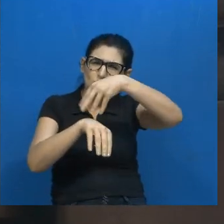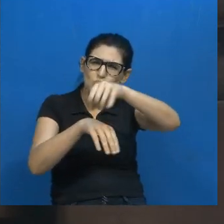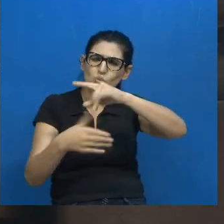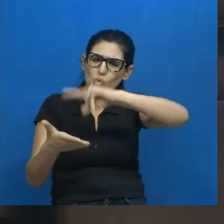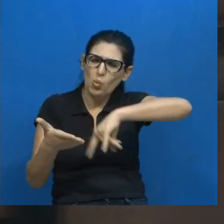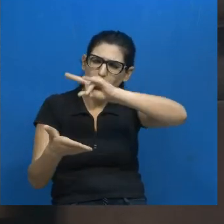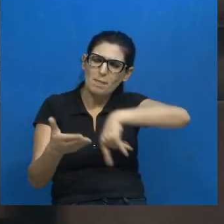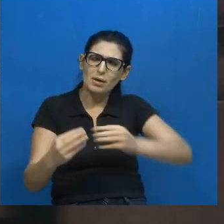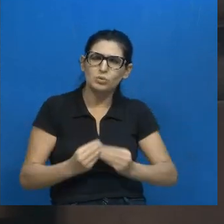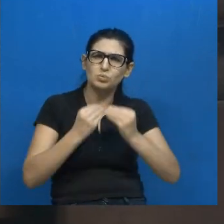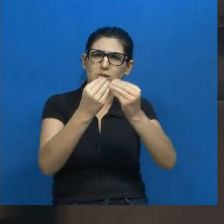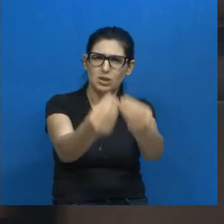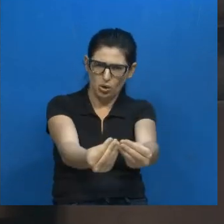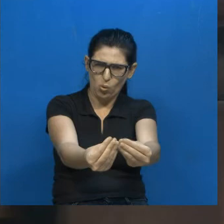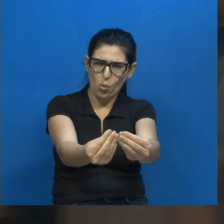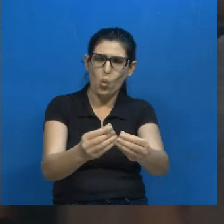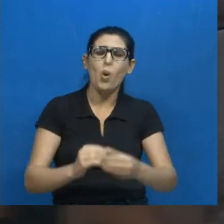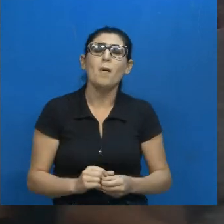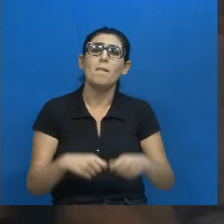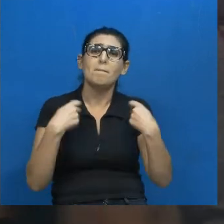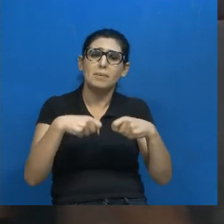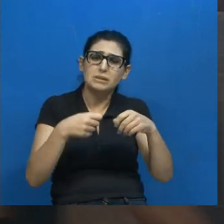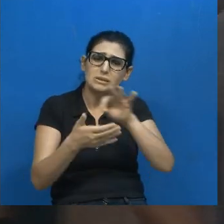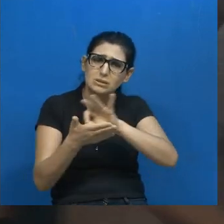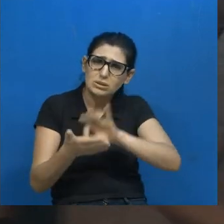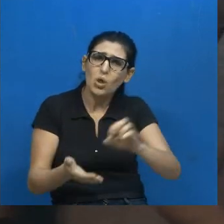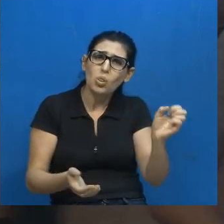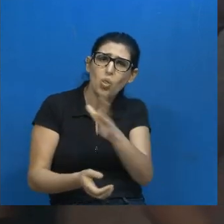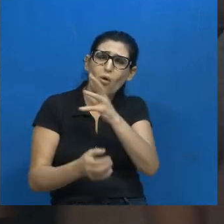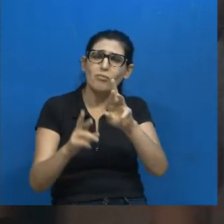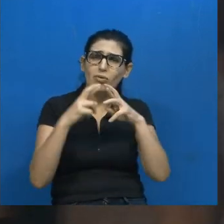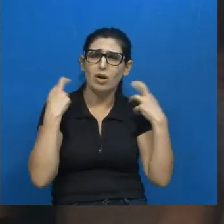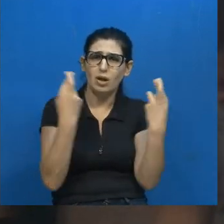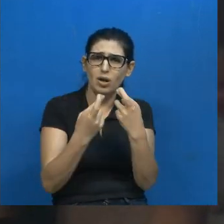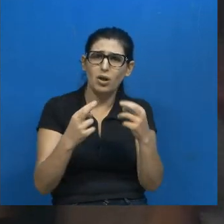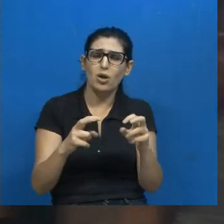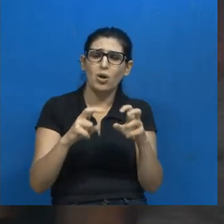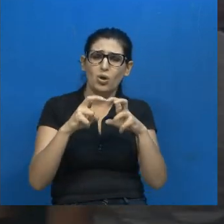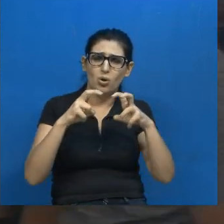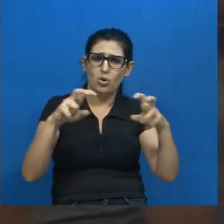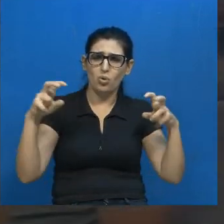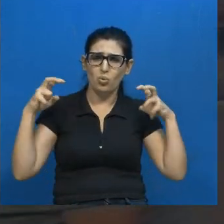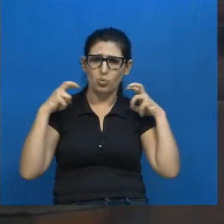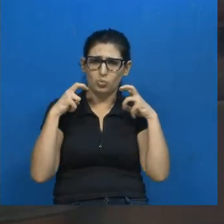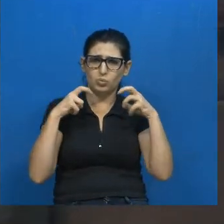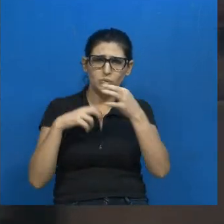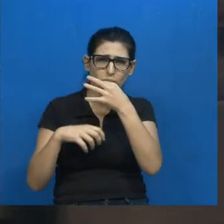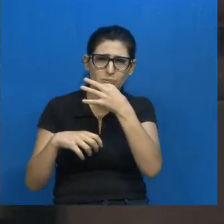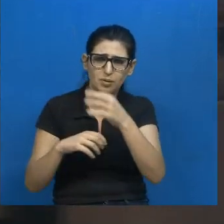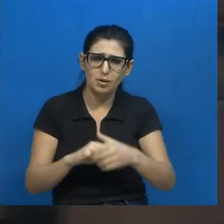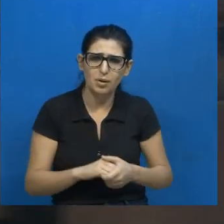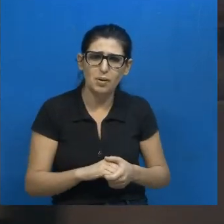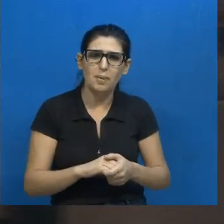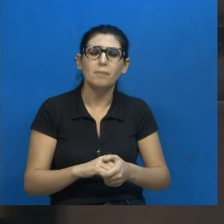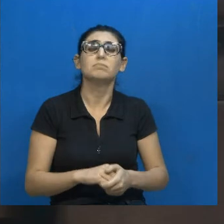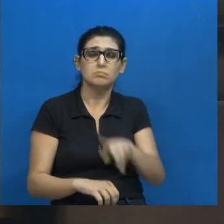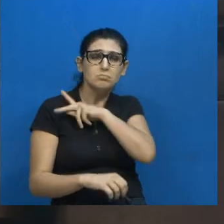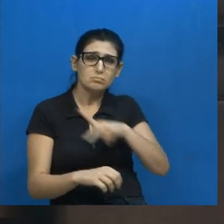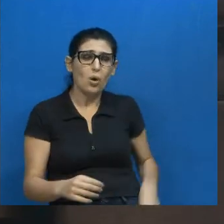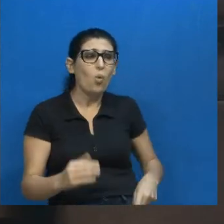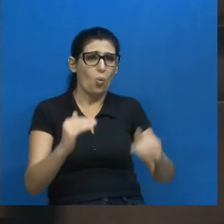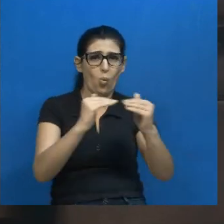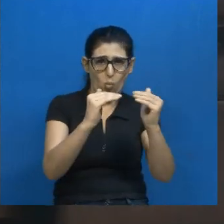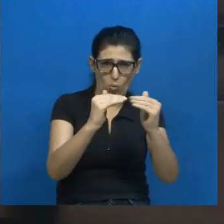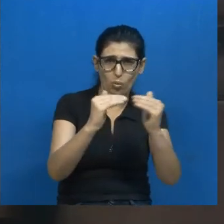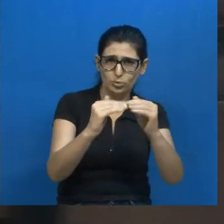seja feita uma nova audiência e a própria Lucimar, no início, reforçou isso da necessidade de fazer.